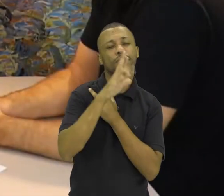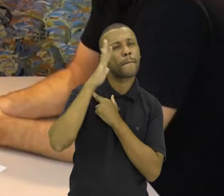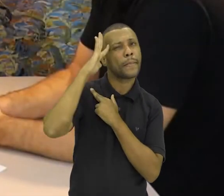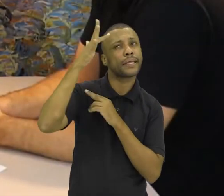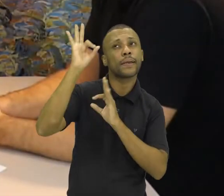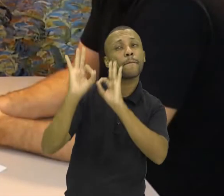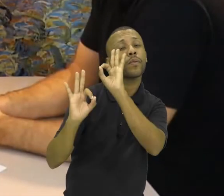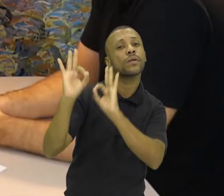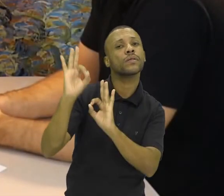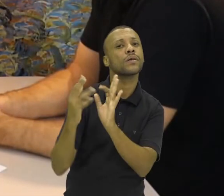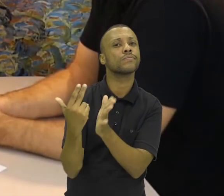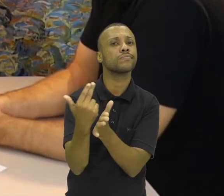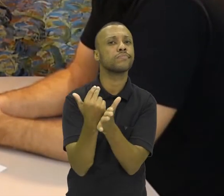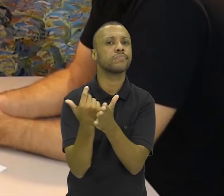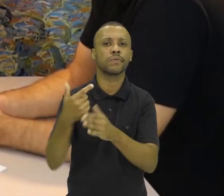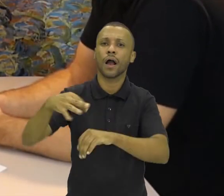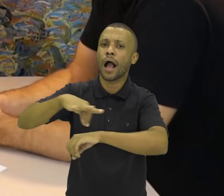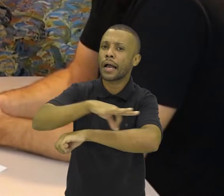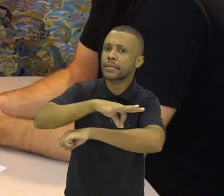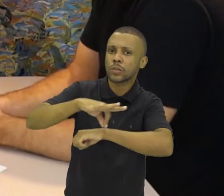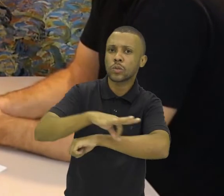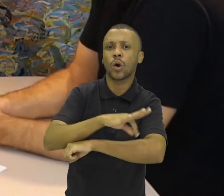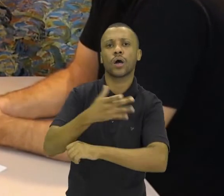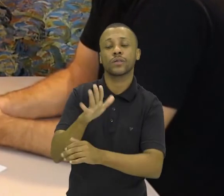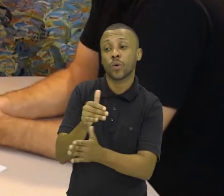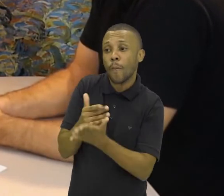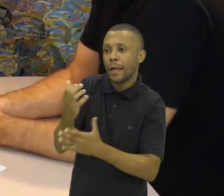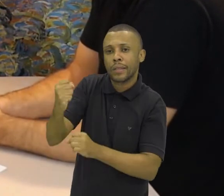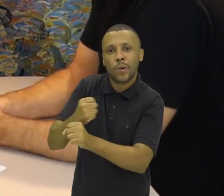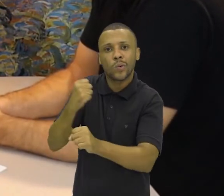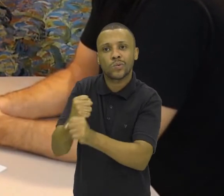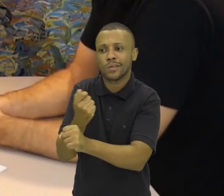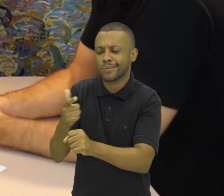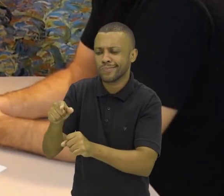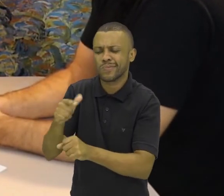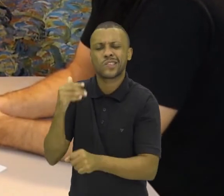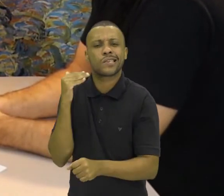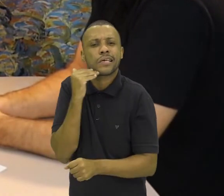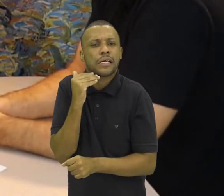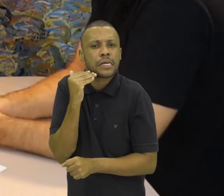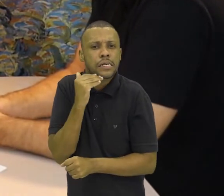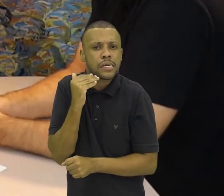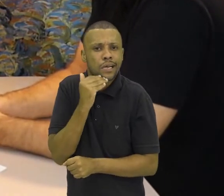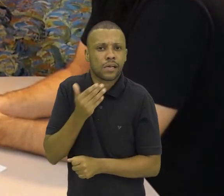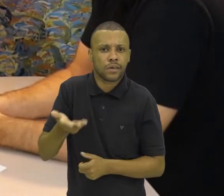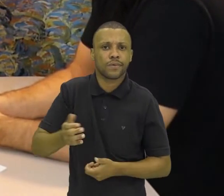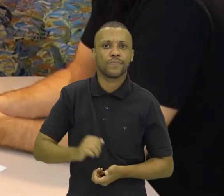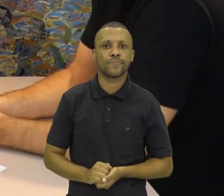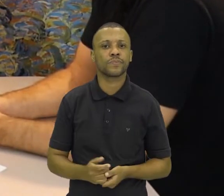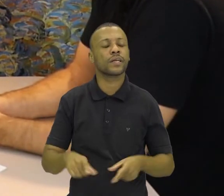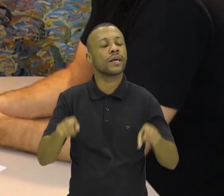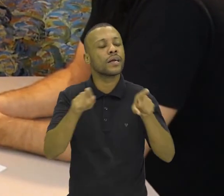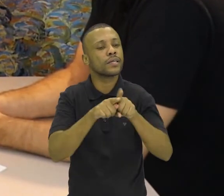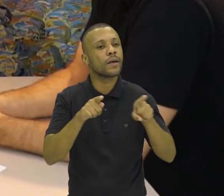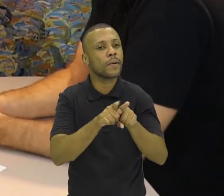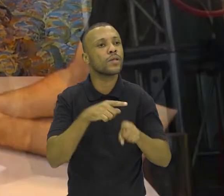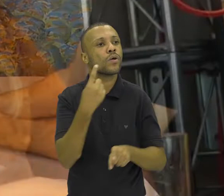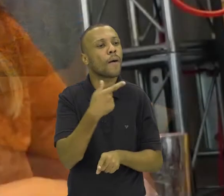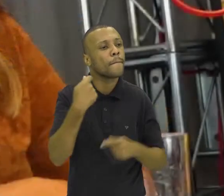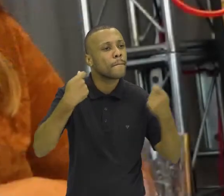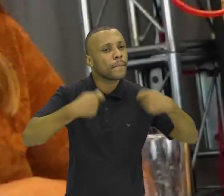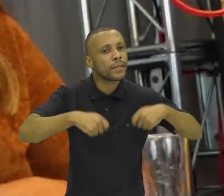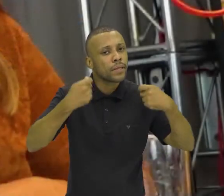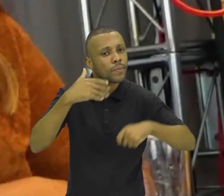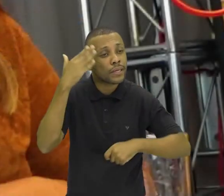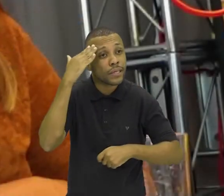manutenção, vai. E mais a questão da manutenção. Tá? Eu queria aproveitar a oportunidade e falar para as pessoas seguirem